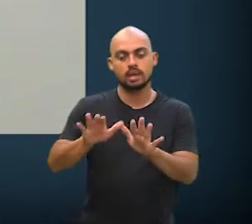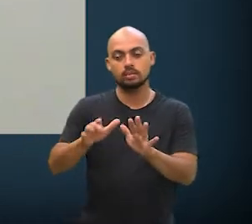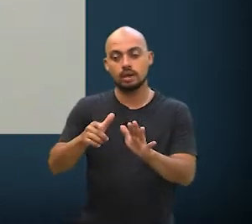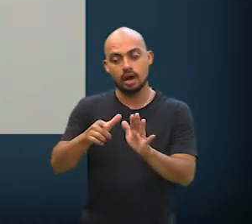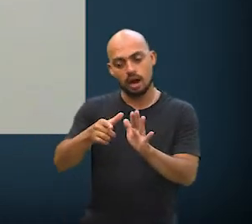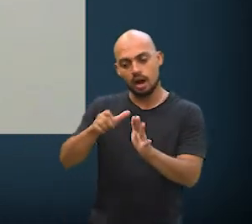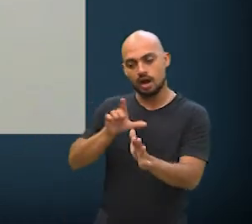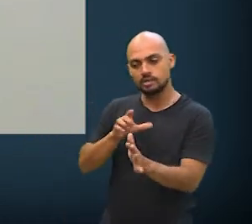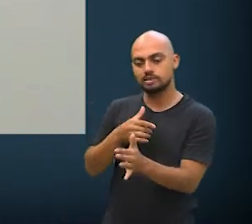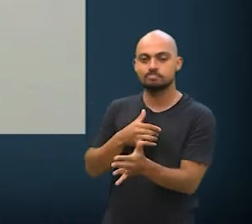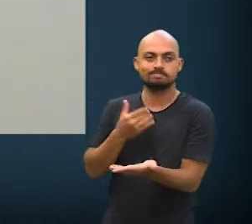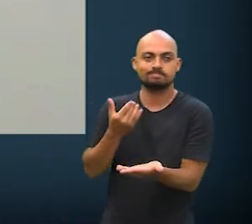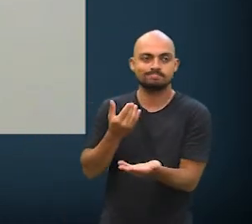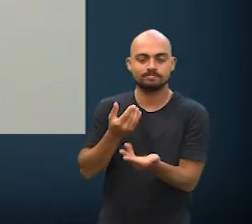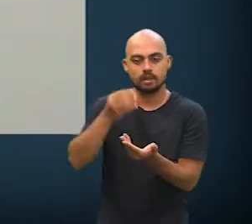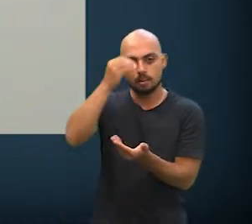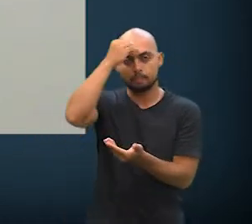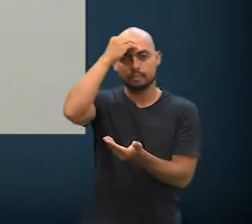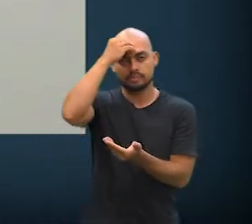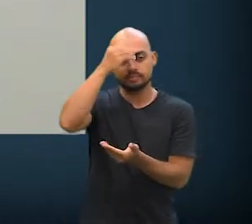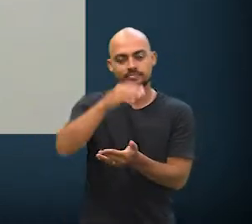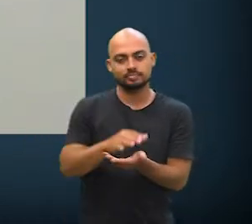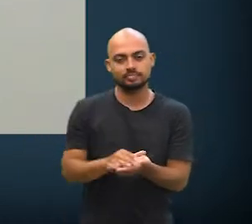andava e o que a gente conseguia